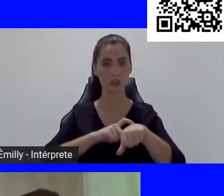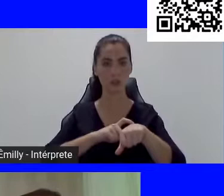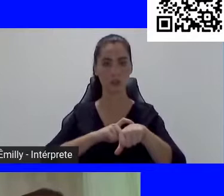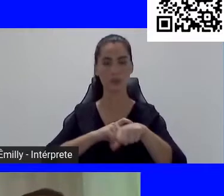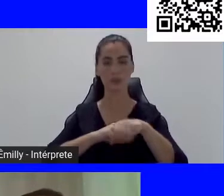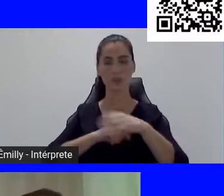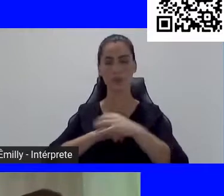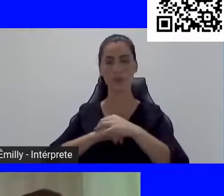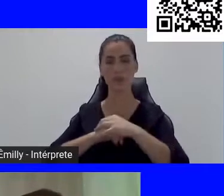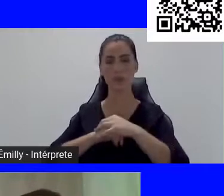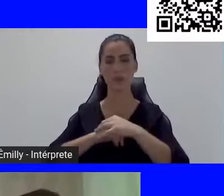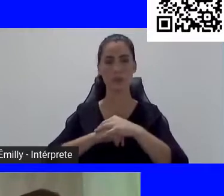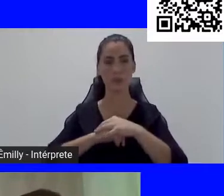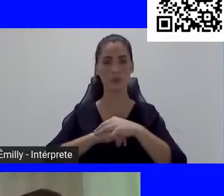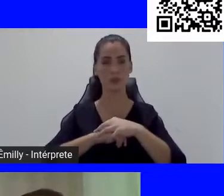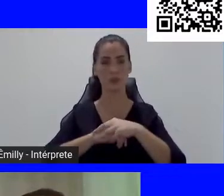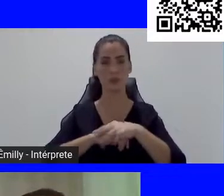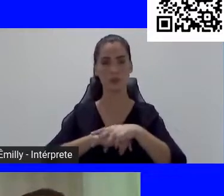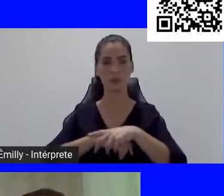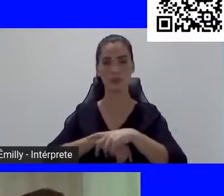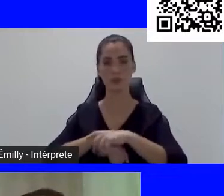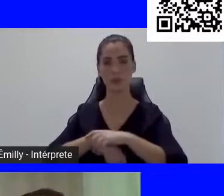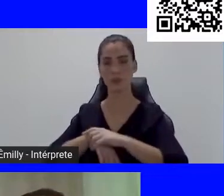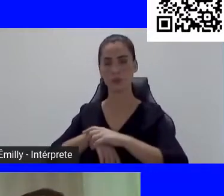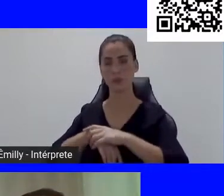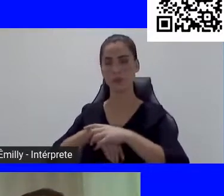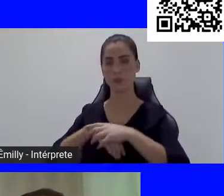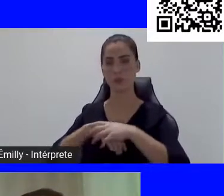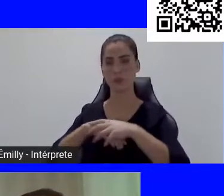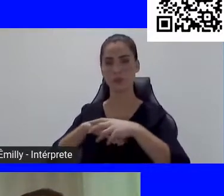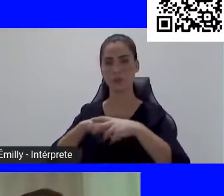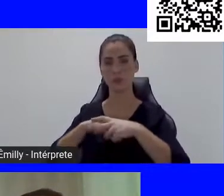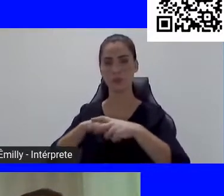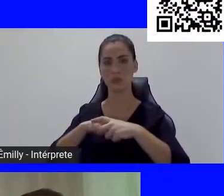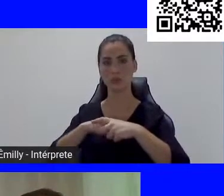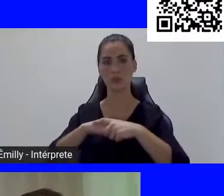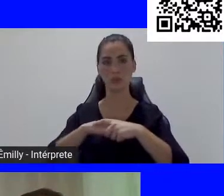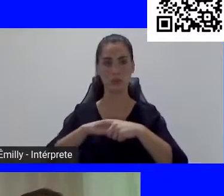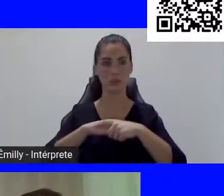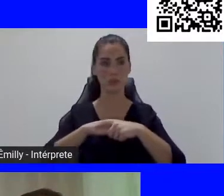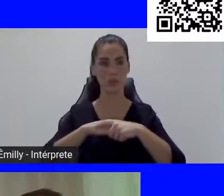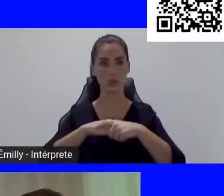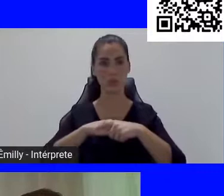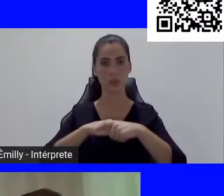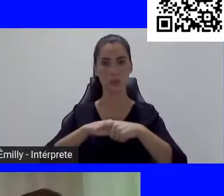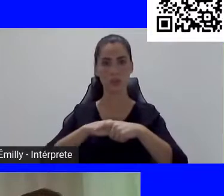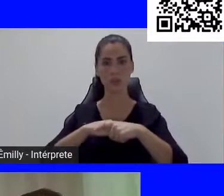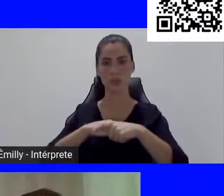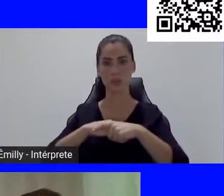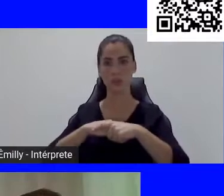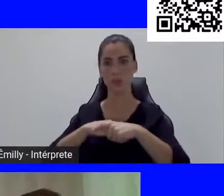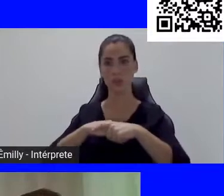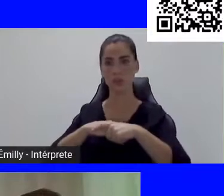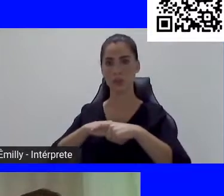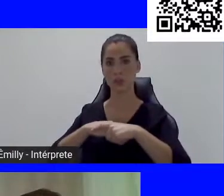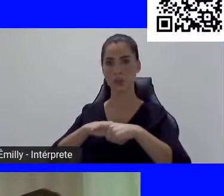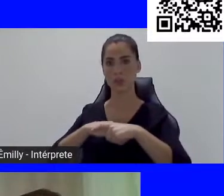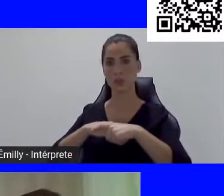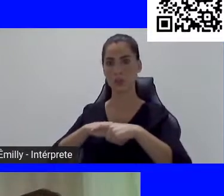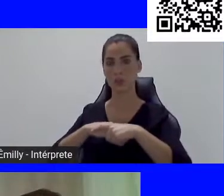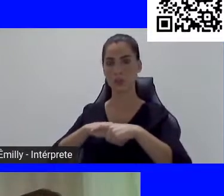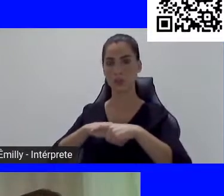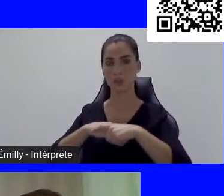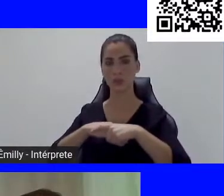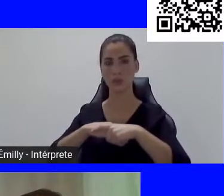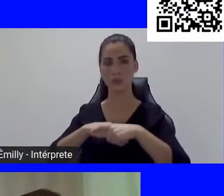ao entorno, ministério e até familiares do presidente da República, ele teve que entregar os dedos, não só os anéis, para não perder o cargo,